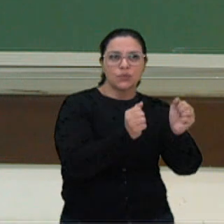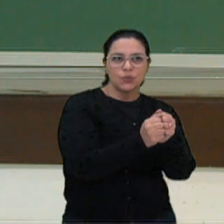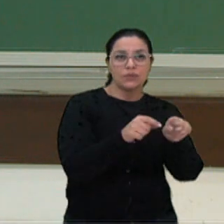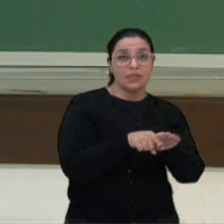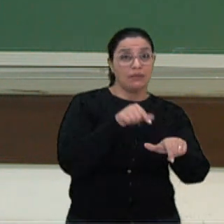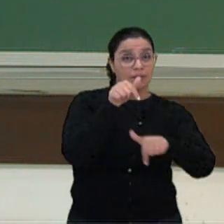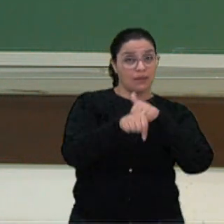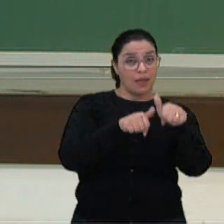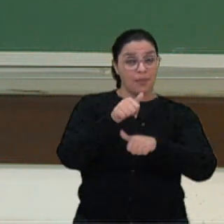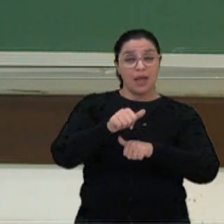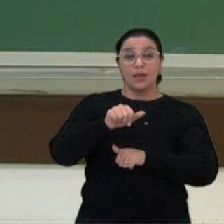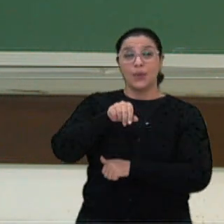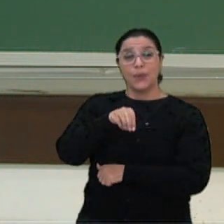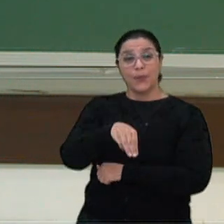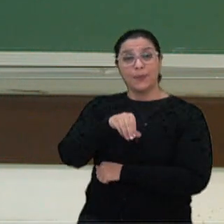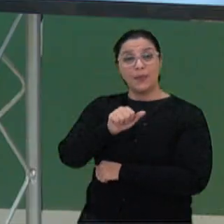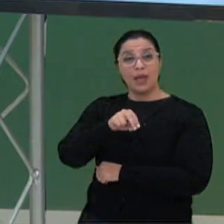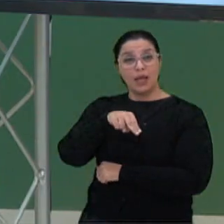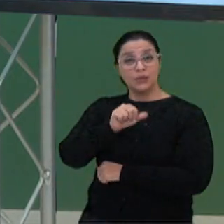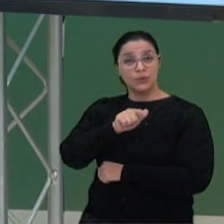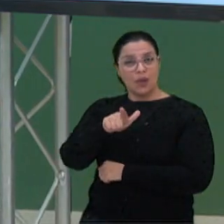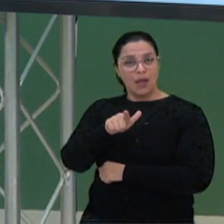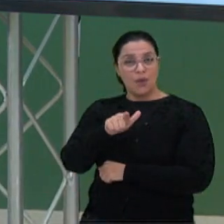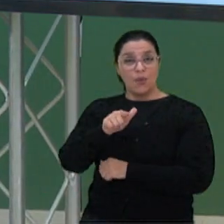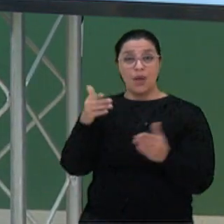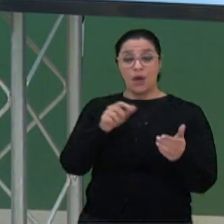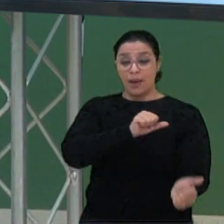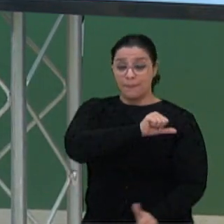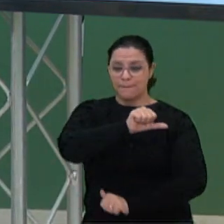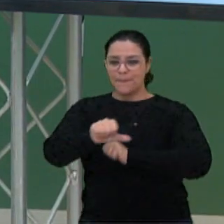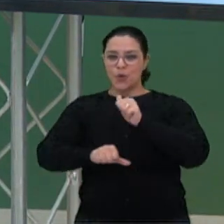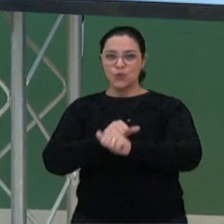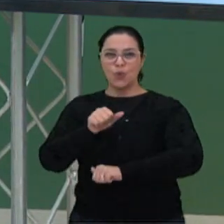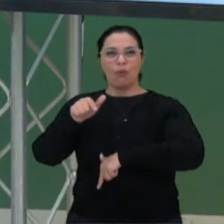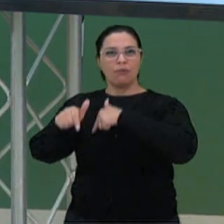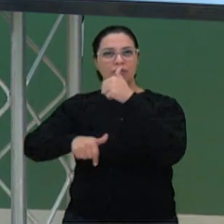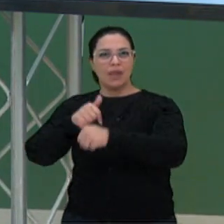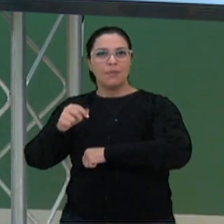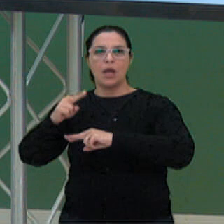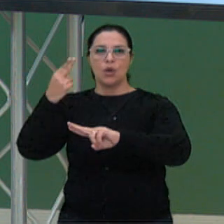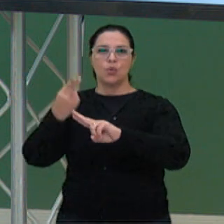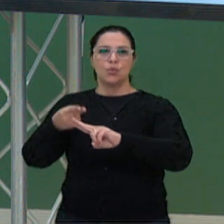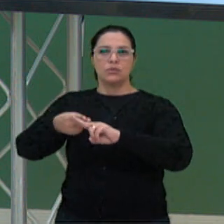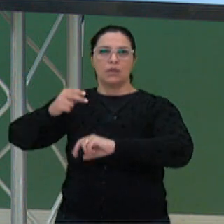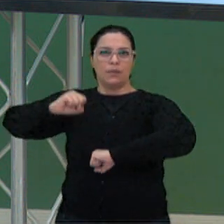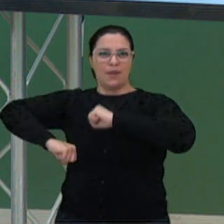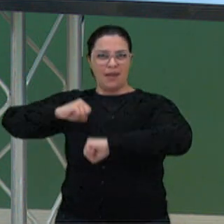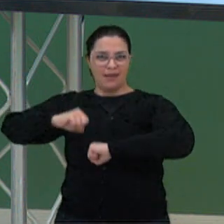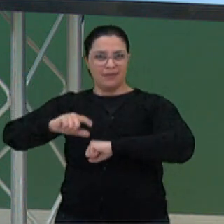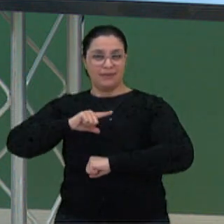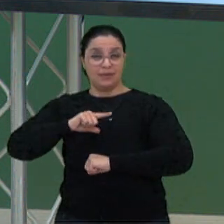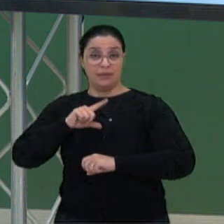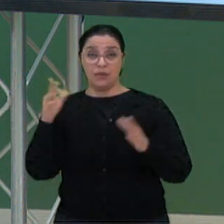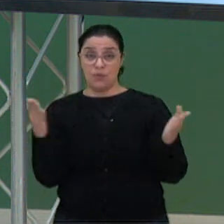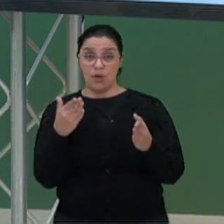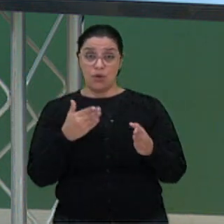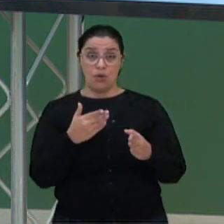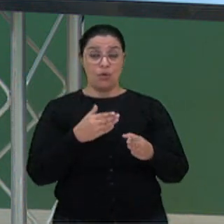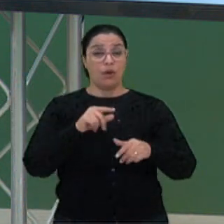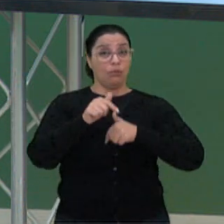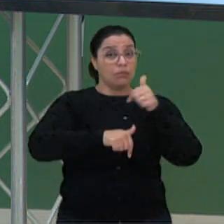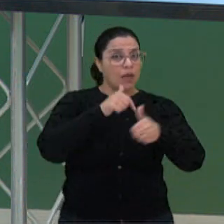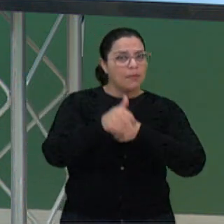era trabalho manual e depois passou a ser o trabalho com o uso das máquinas. Essa exploração de mão de